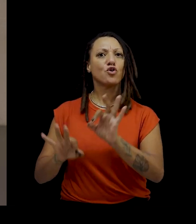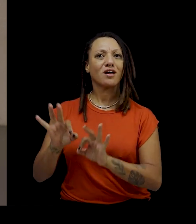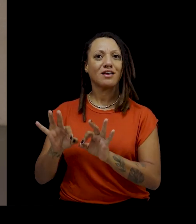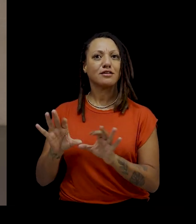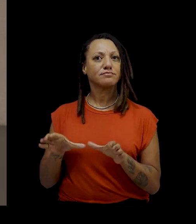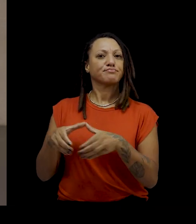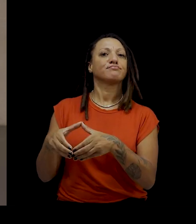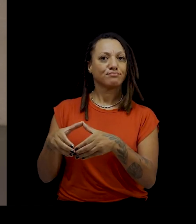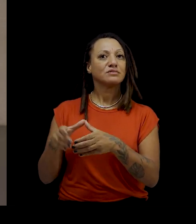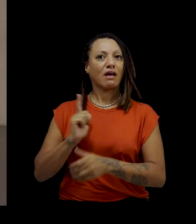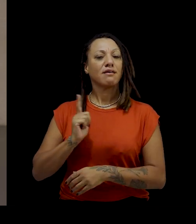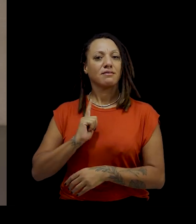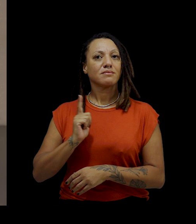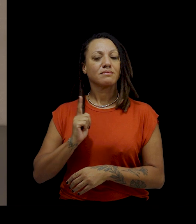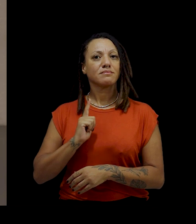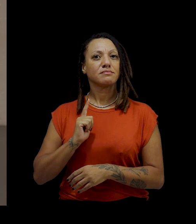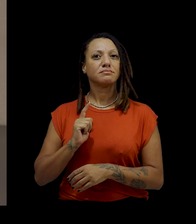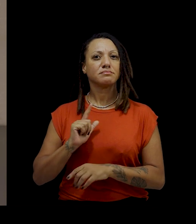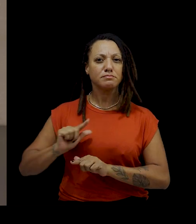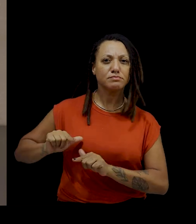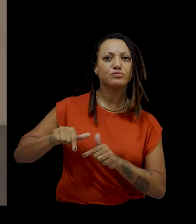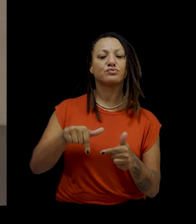sociedade civil organizada,